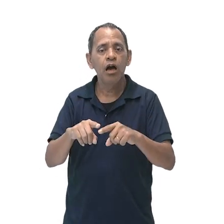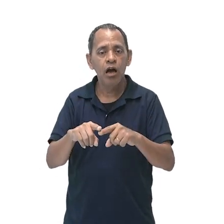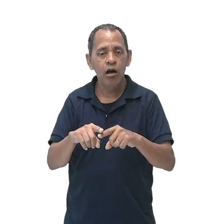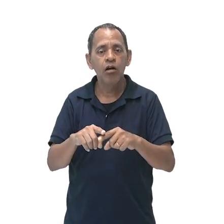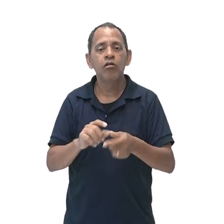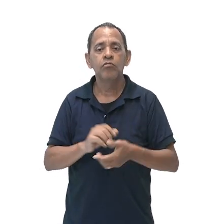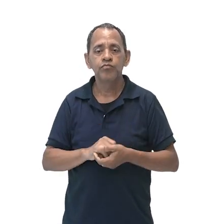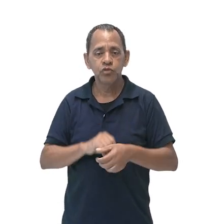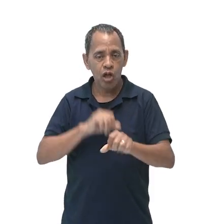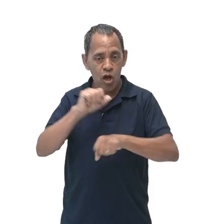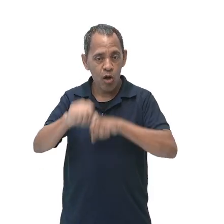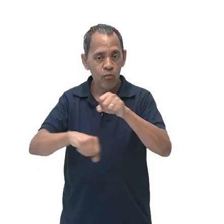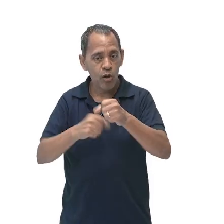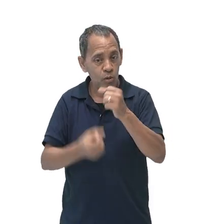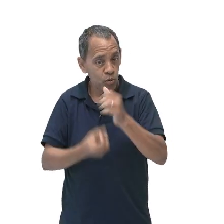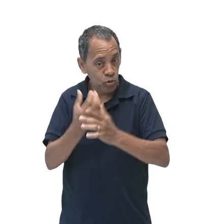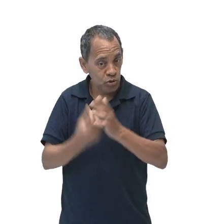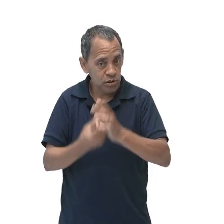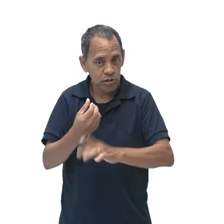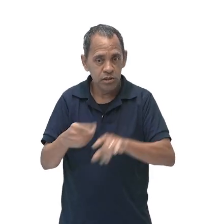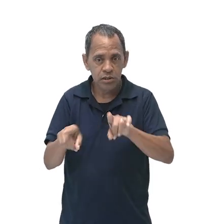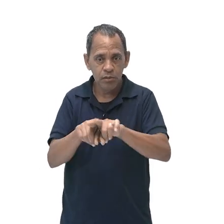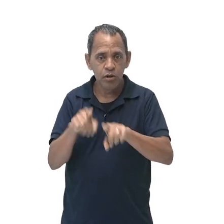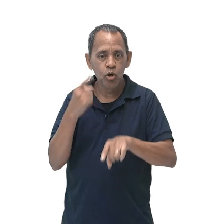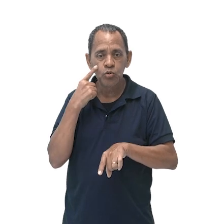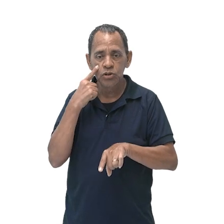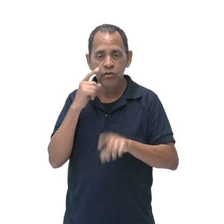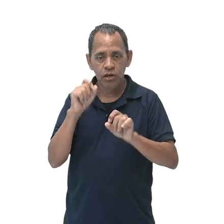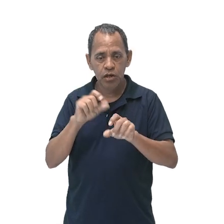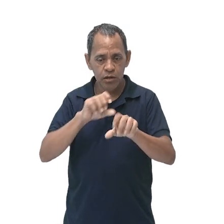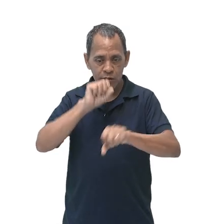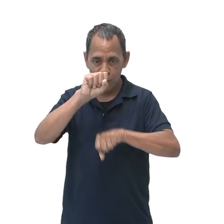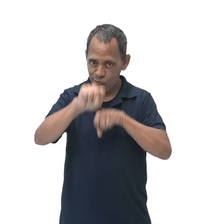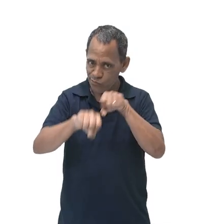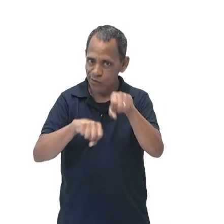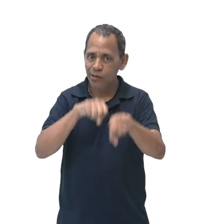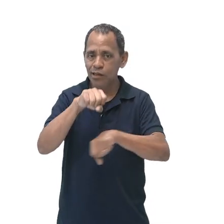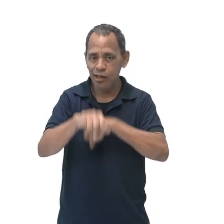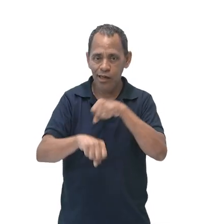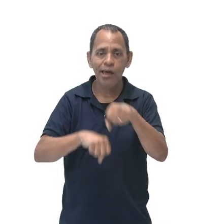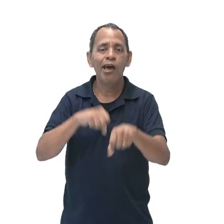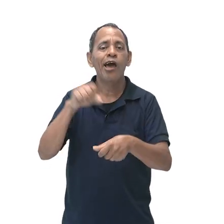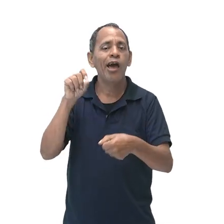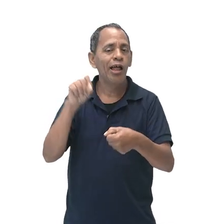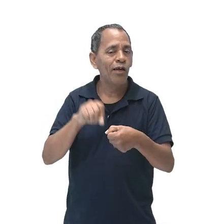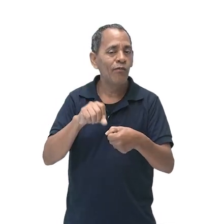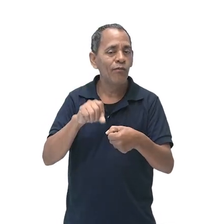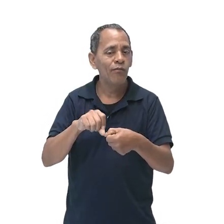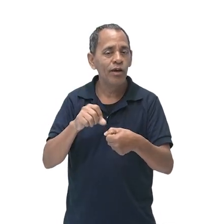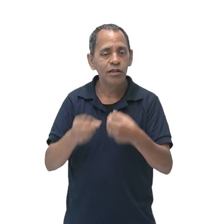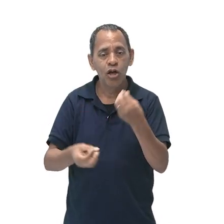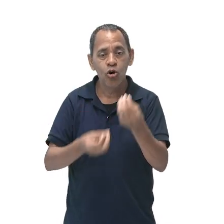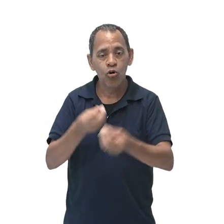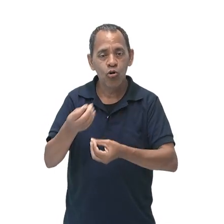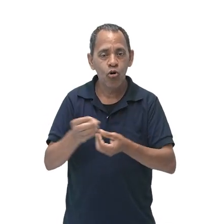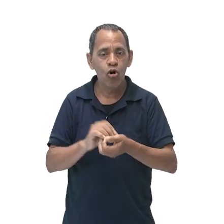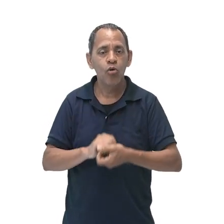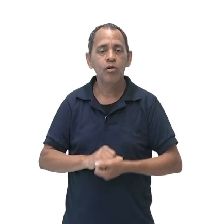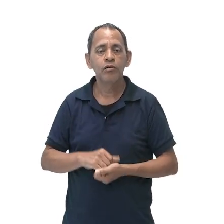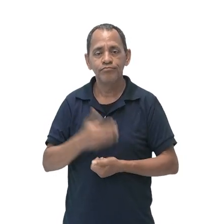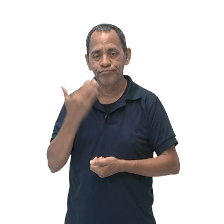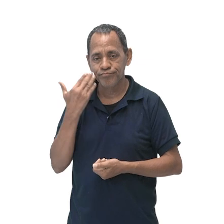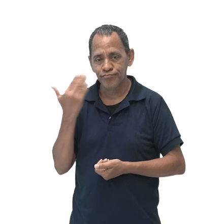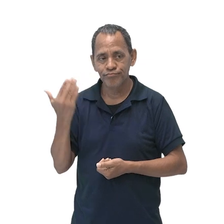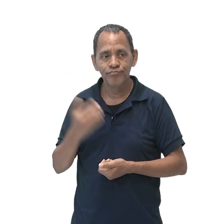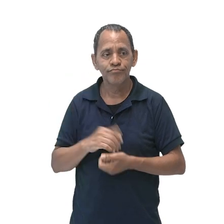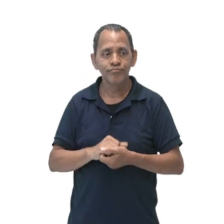bicicleta é feita, certo? Então, observem que a bicicleta ela é feita de alumínio. Então, a matéria, o material